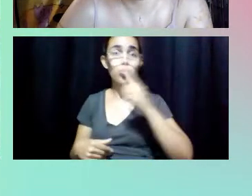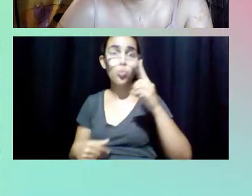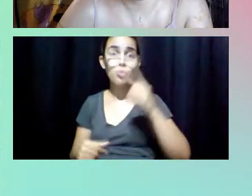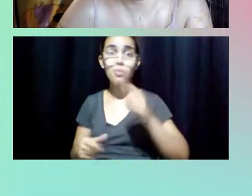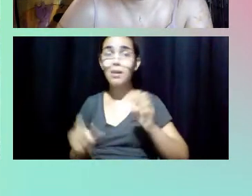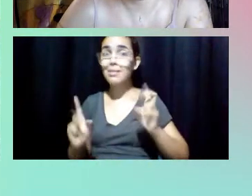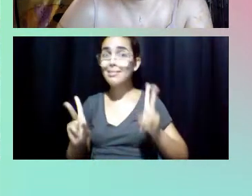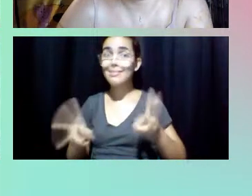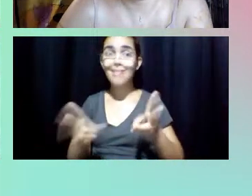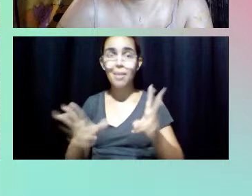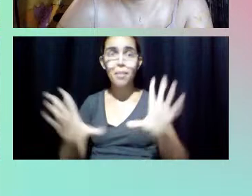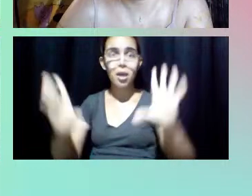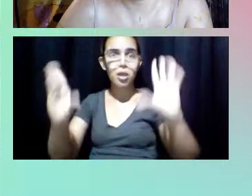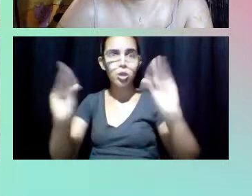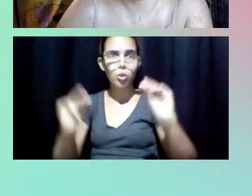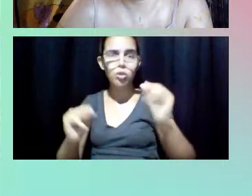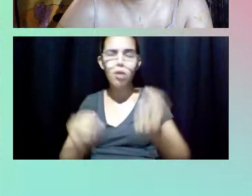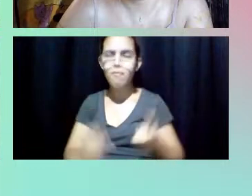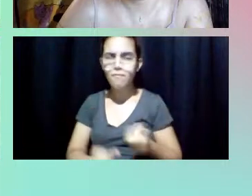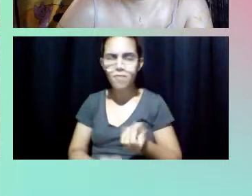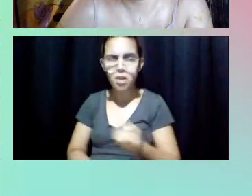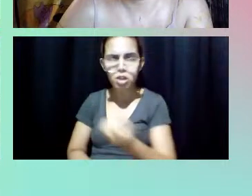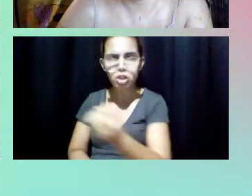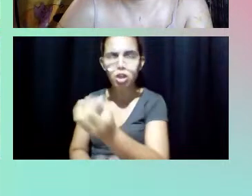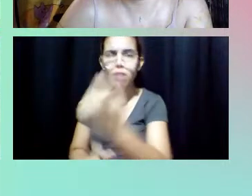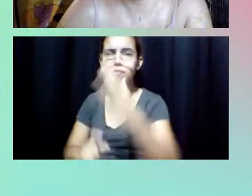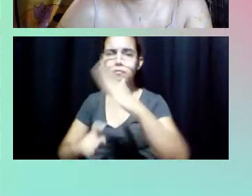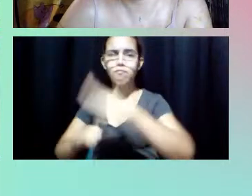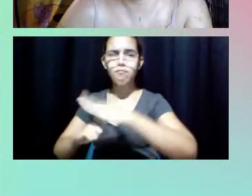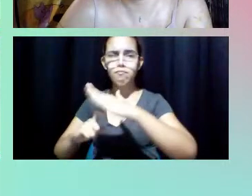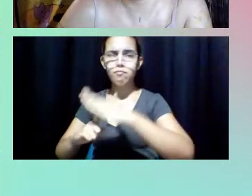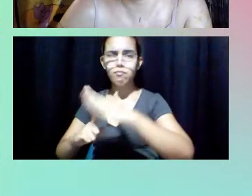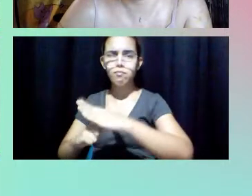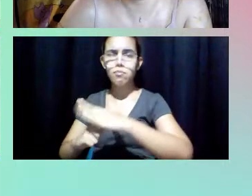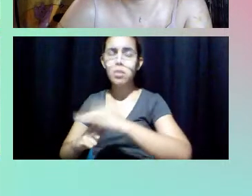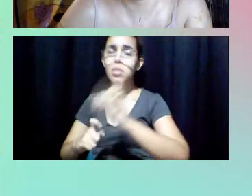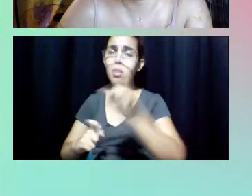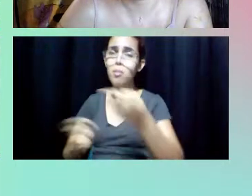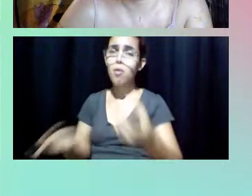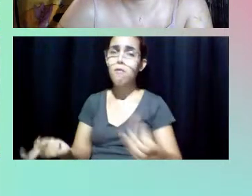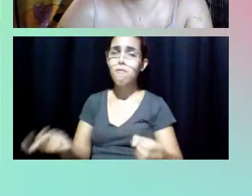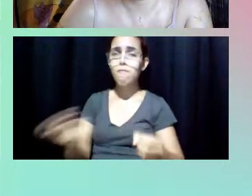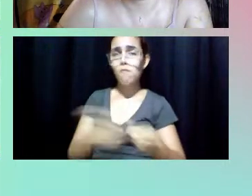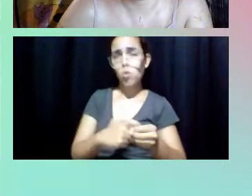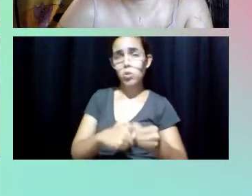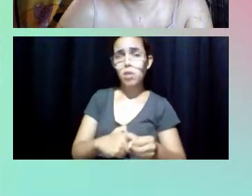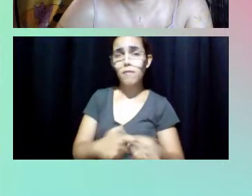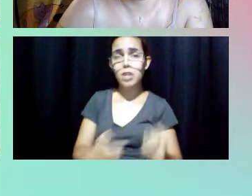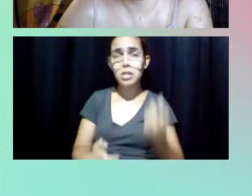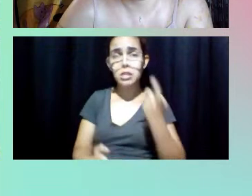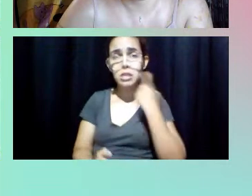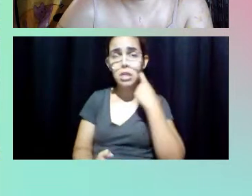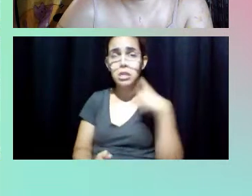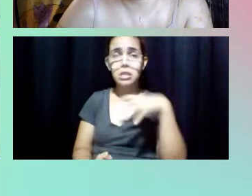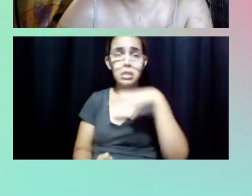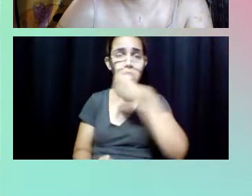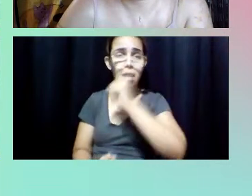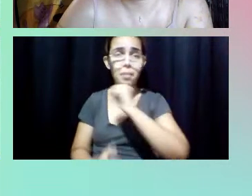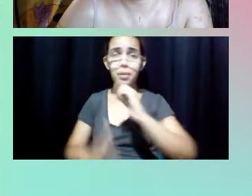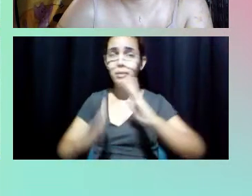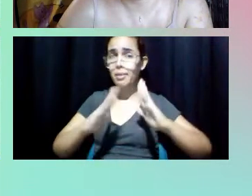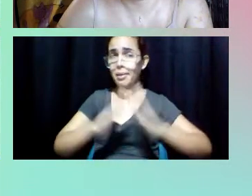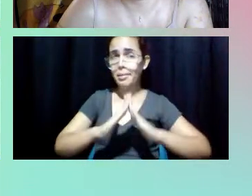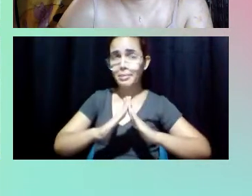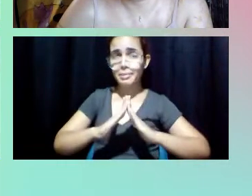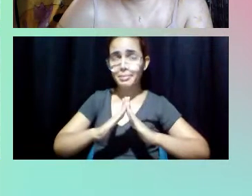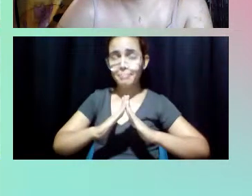lá e voltava a quinta noite, passava sexta, sábado e em casa. Muitas vezes, com quem você deixa